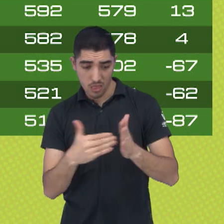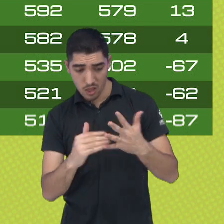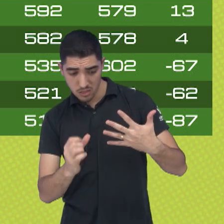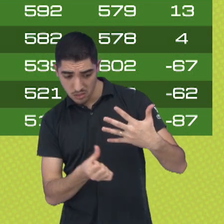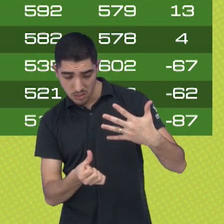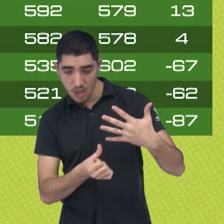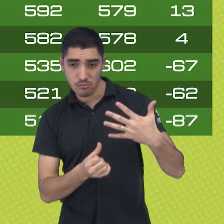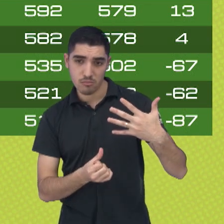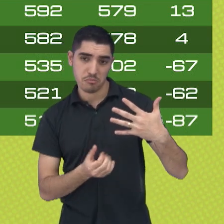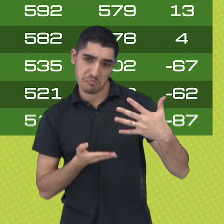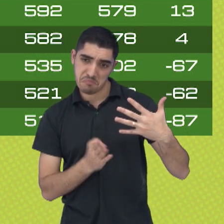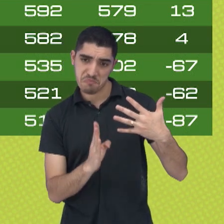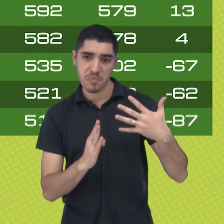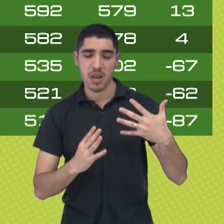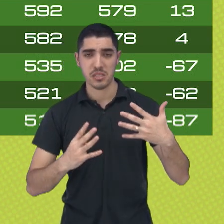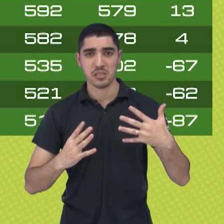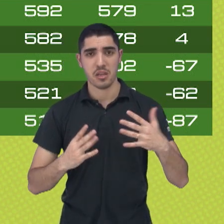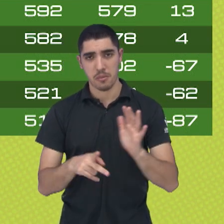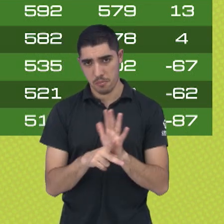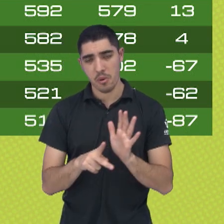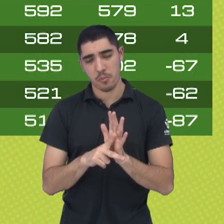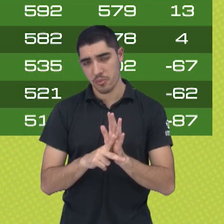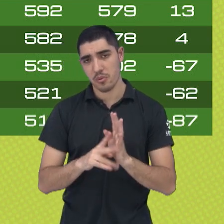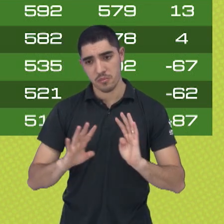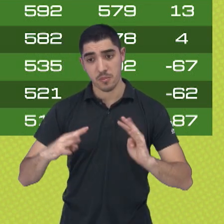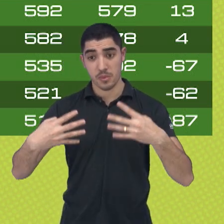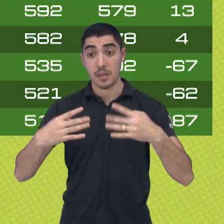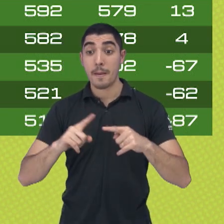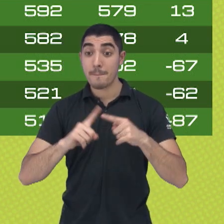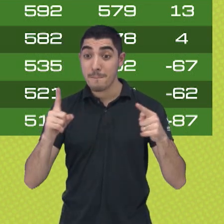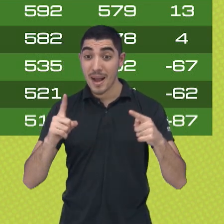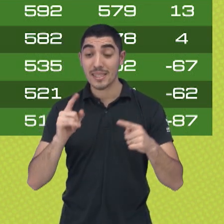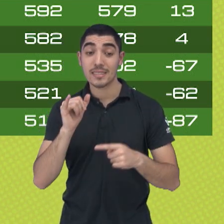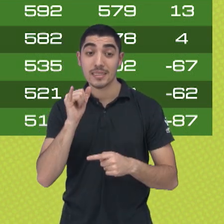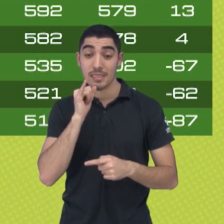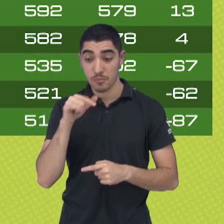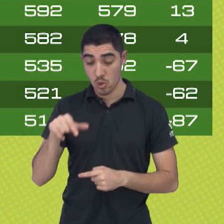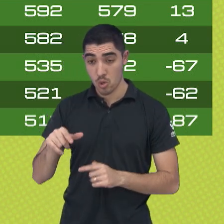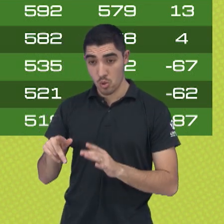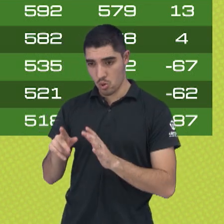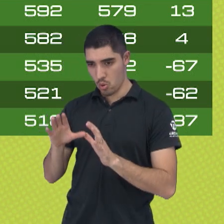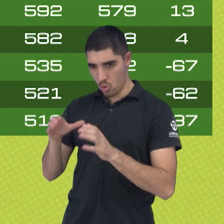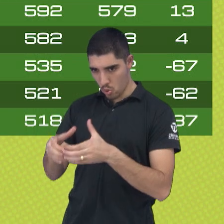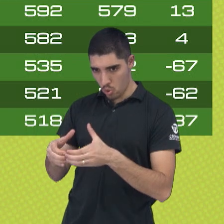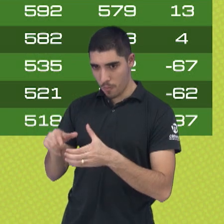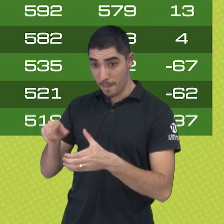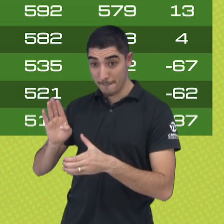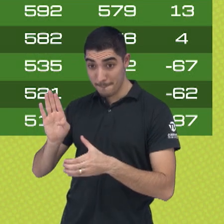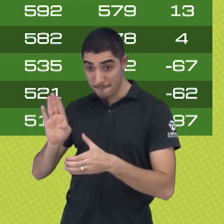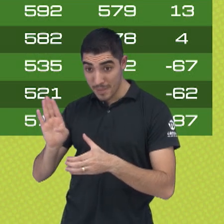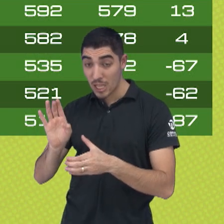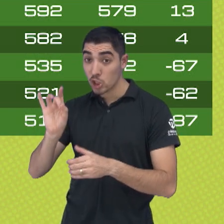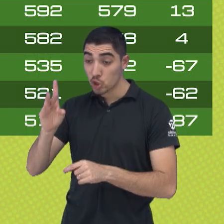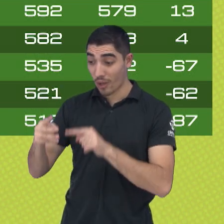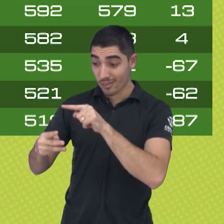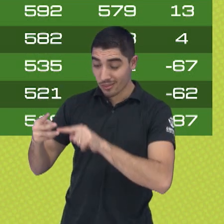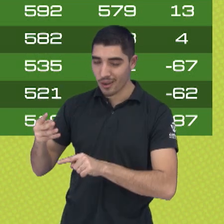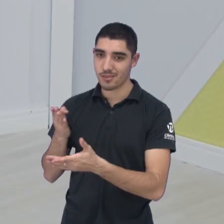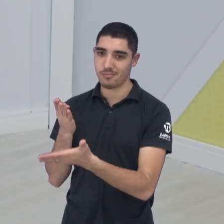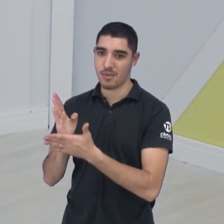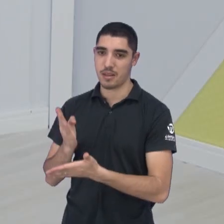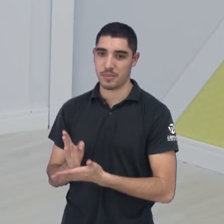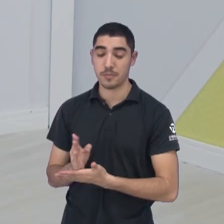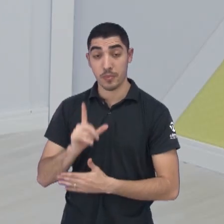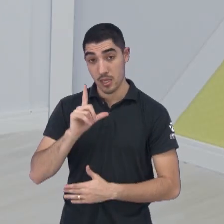B, lembrando que apenas os 3 dentro do grupo B é que vão avançar para os playoffs de quartas de final. Segunda-feira, todos